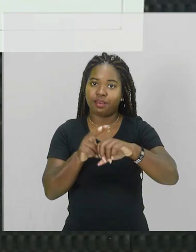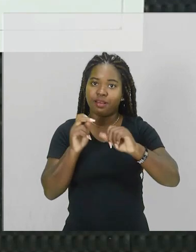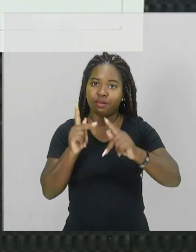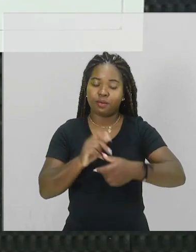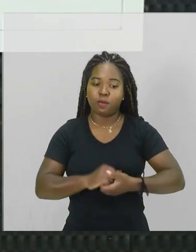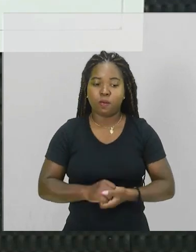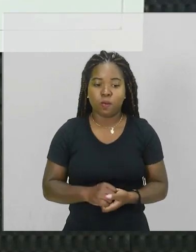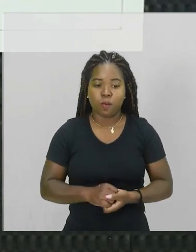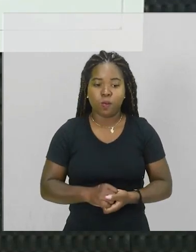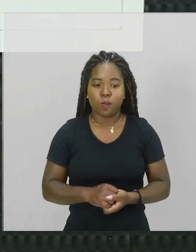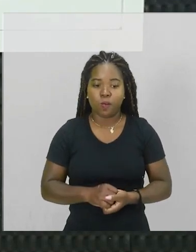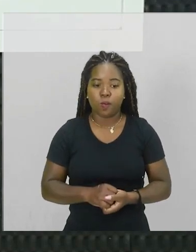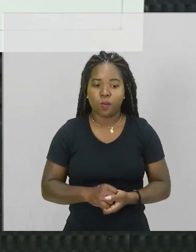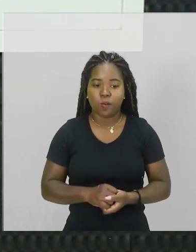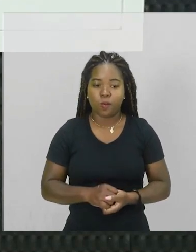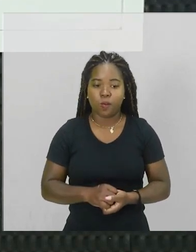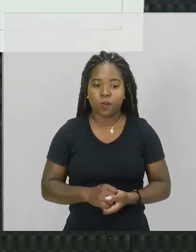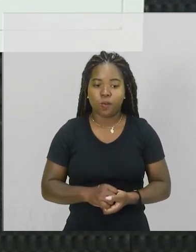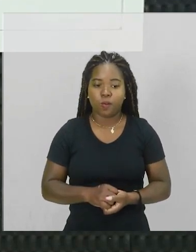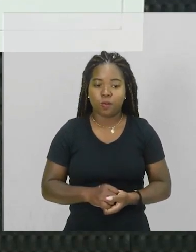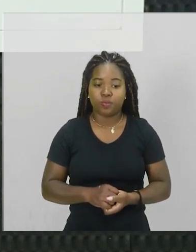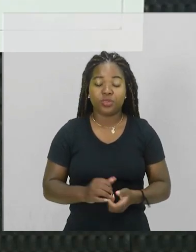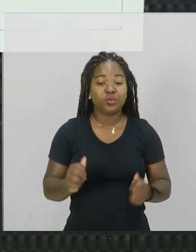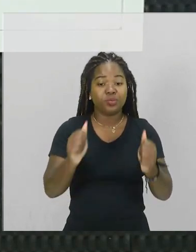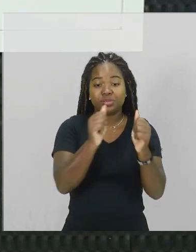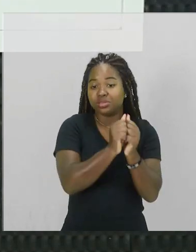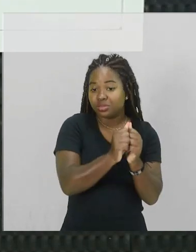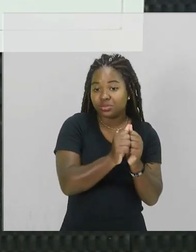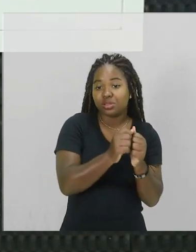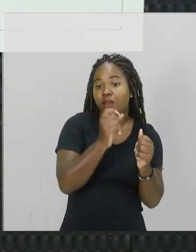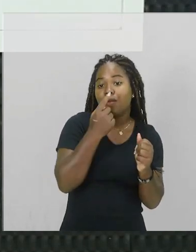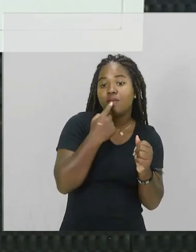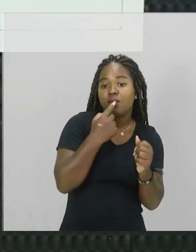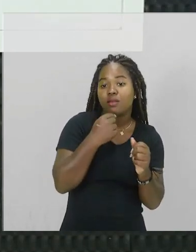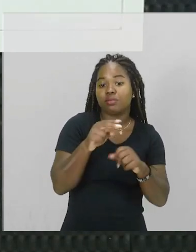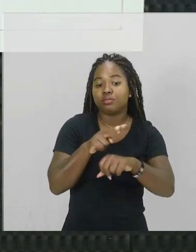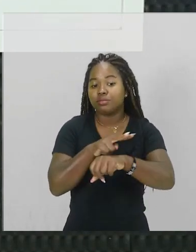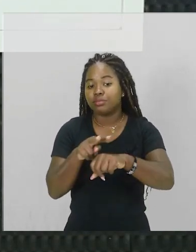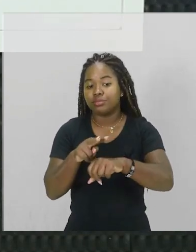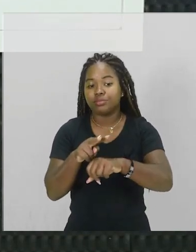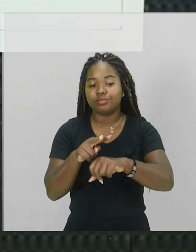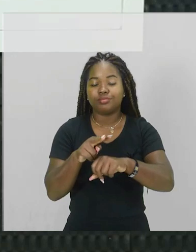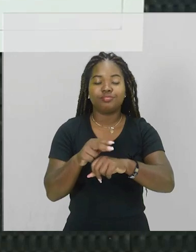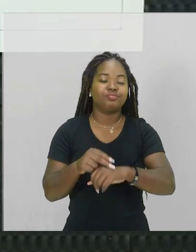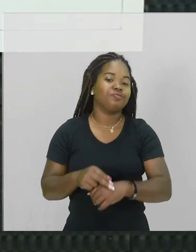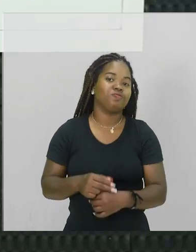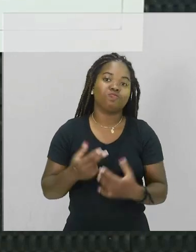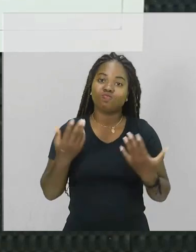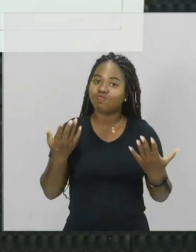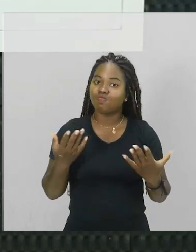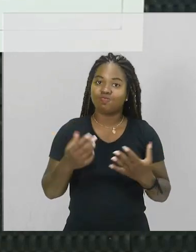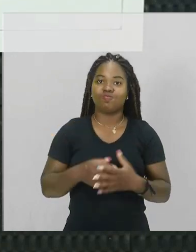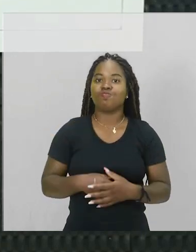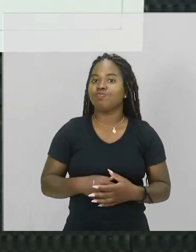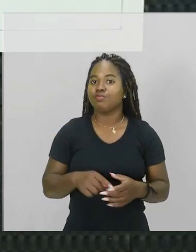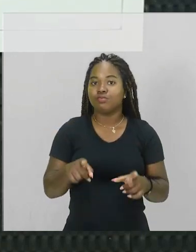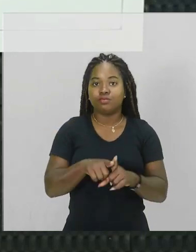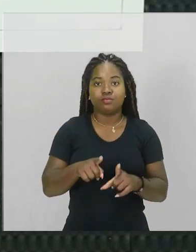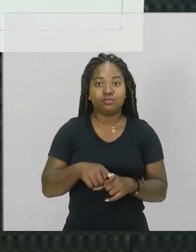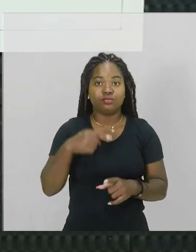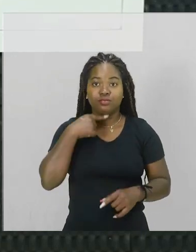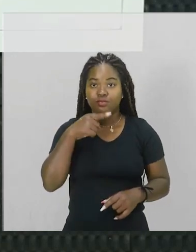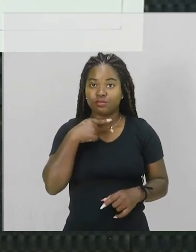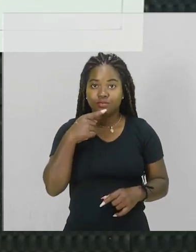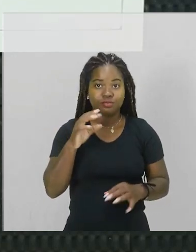Então, bem aqui nessa junção dos dois, é como se não tivesse o vermelho. Então ele consegue ver só o verde, tá